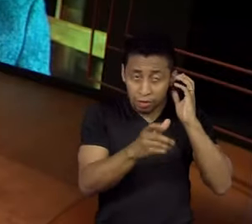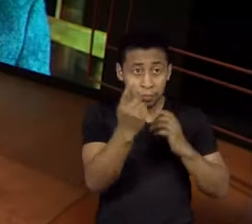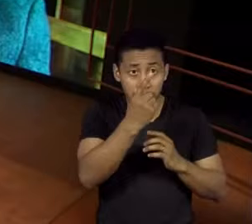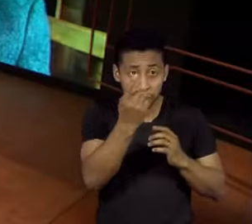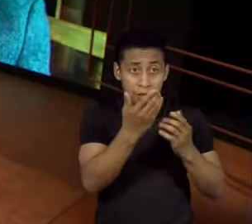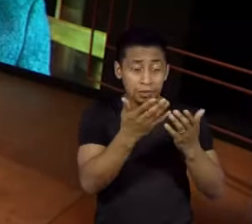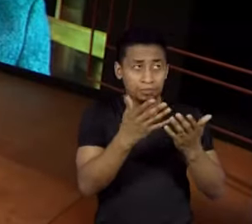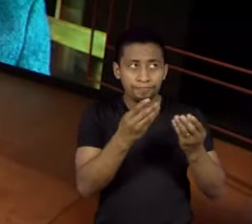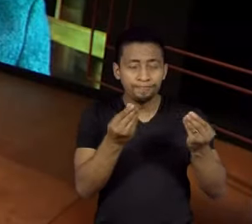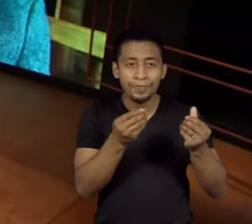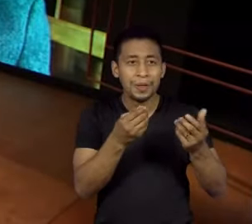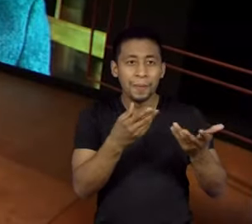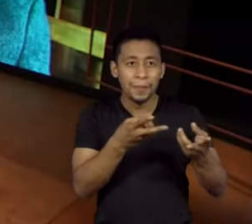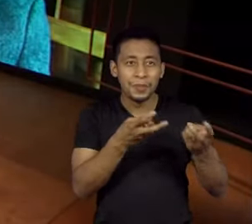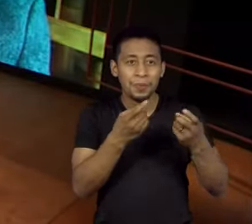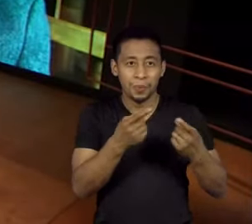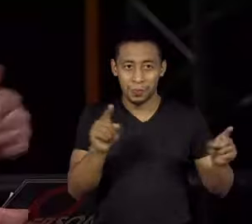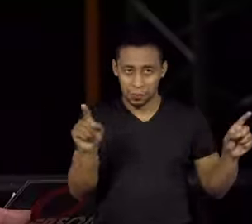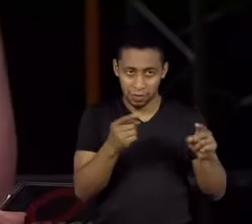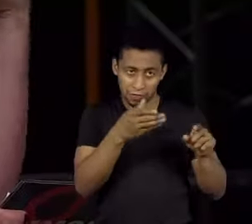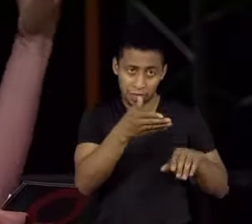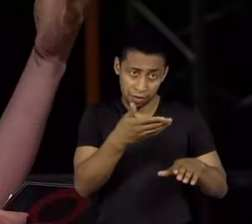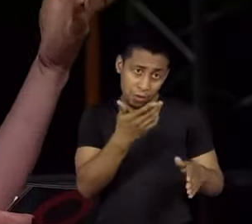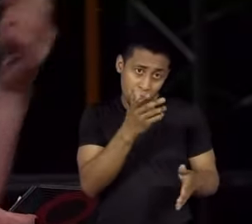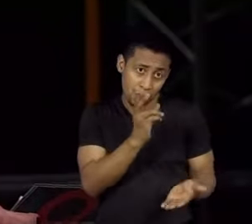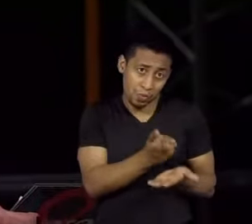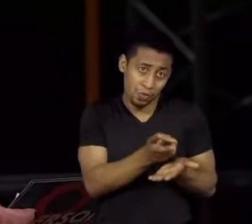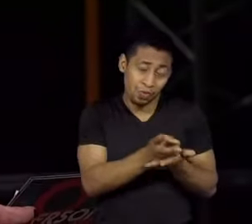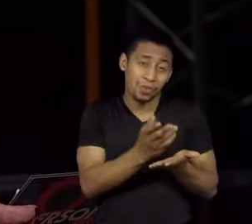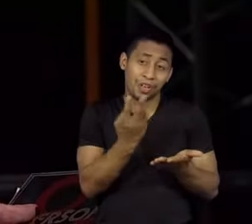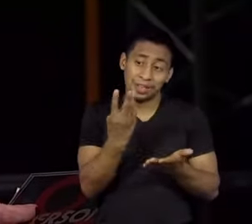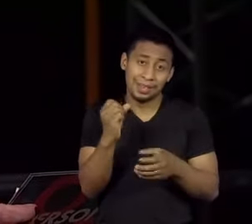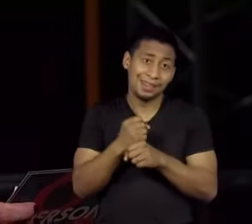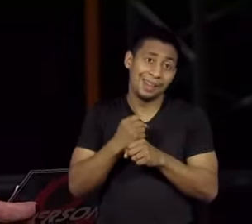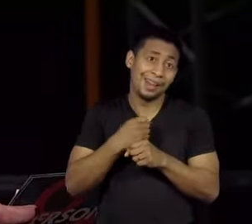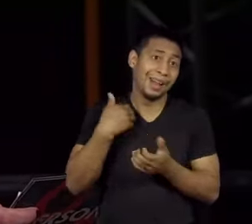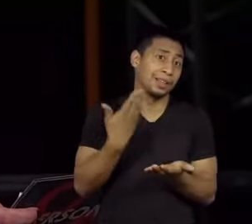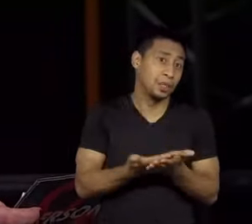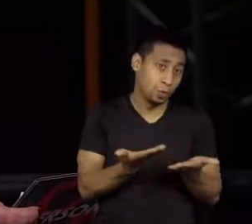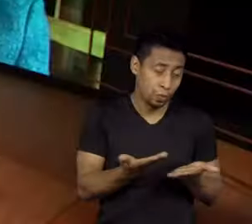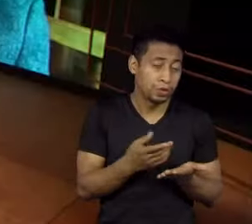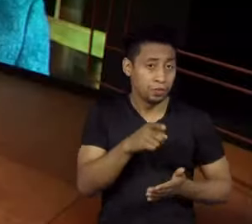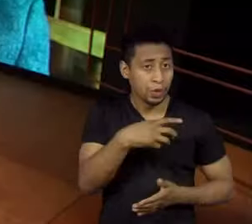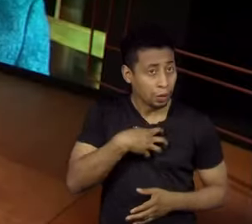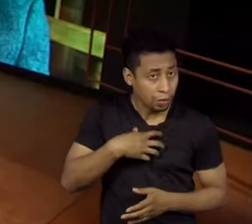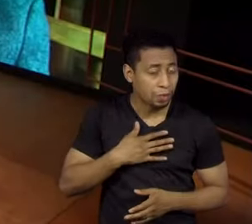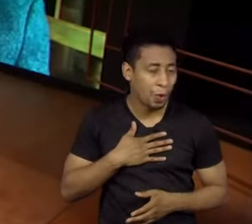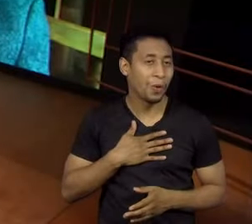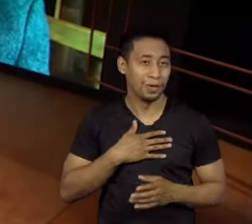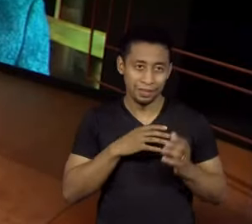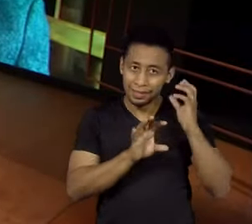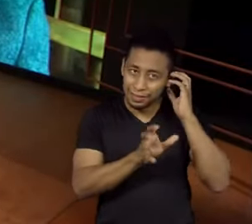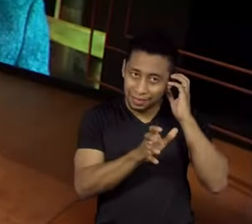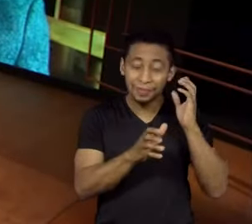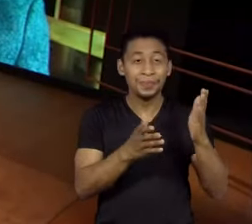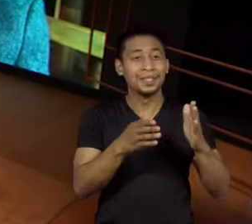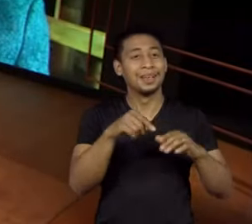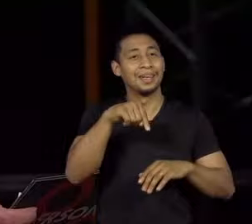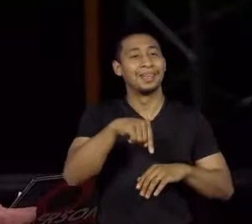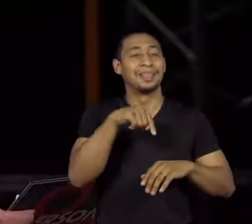música, continua fazendo parte do seu cardápio, e há mais de 30 anos. Atualmente você apresenta o Fim de Tarde aqui na